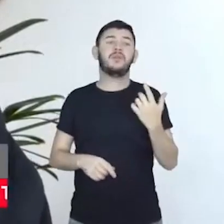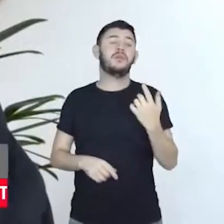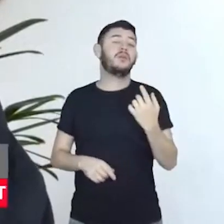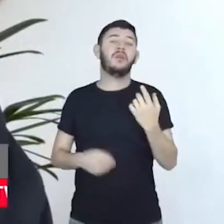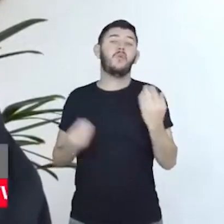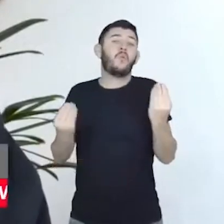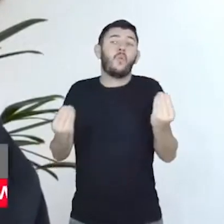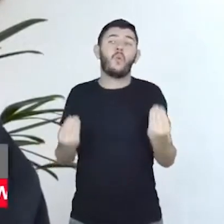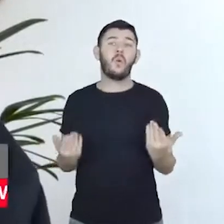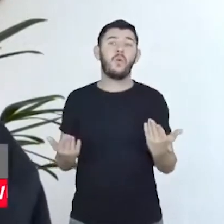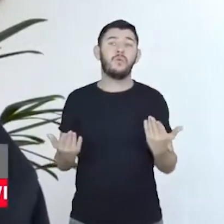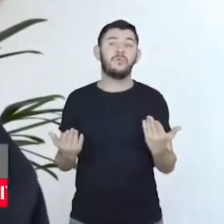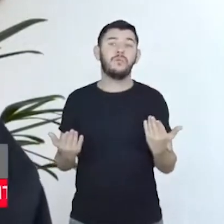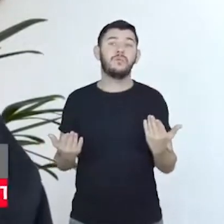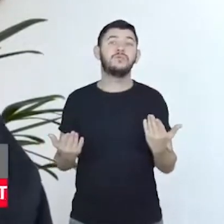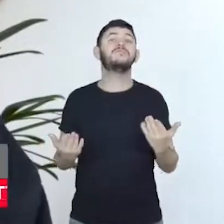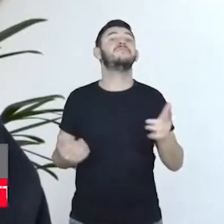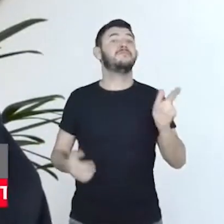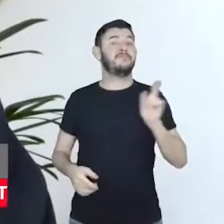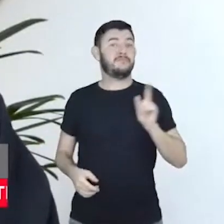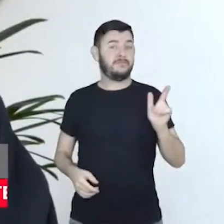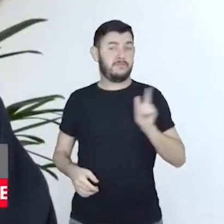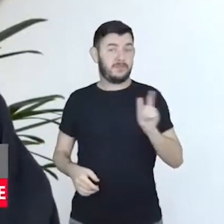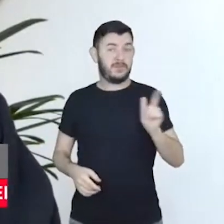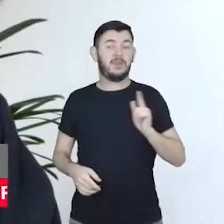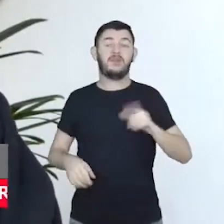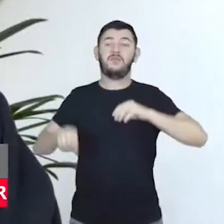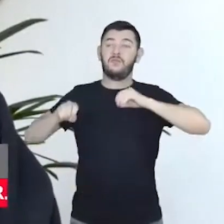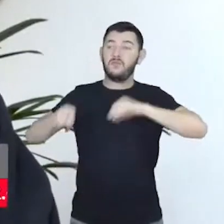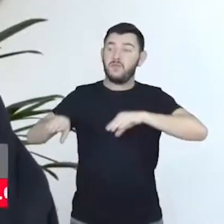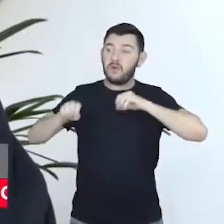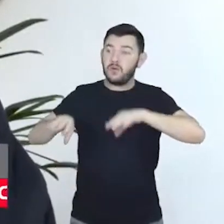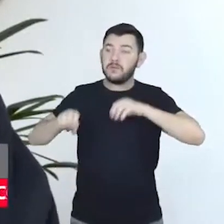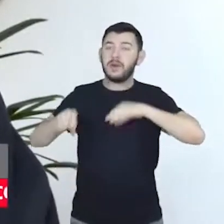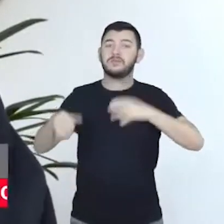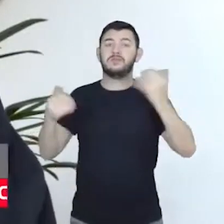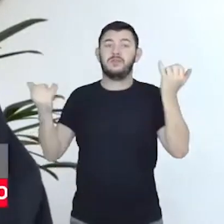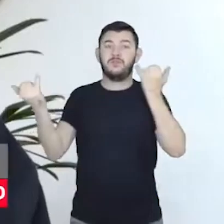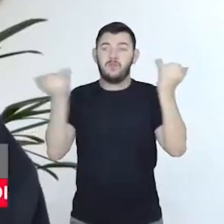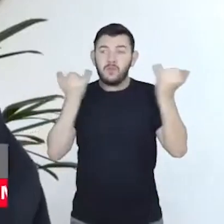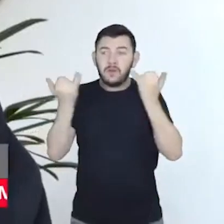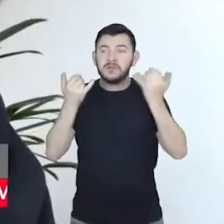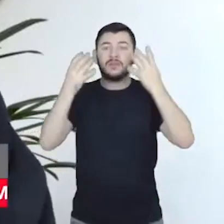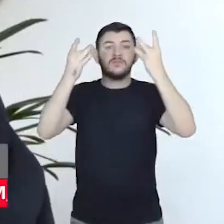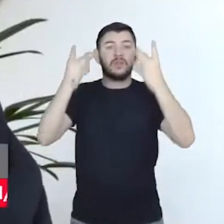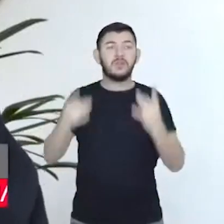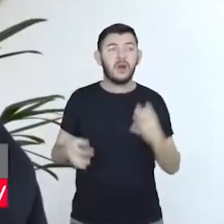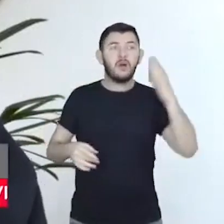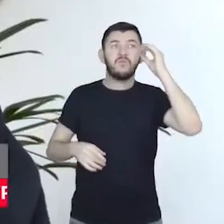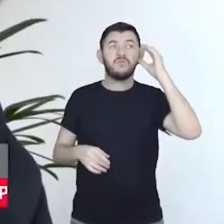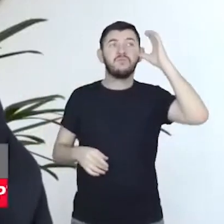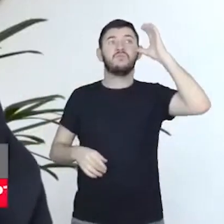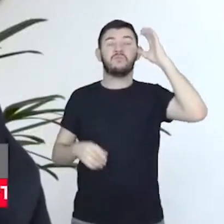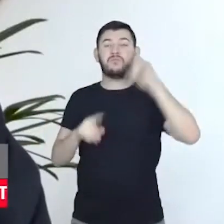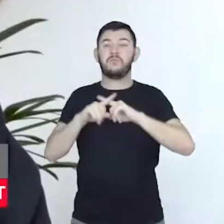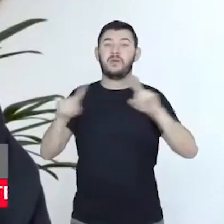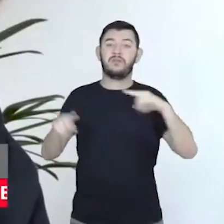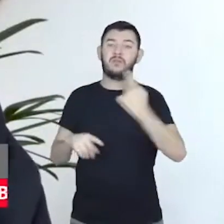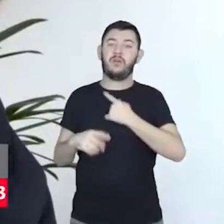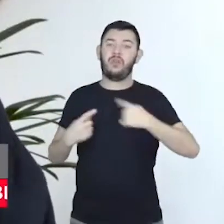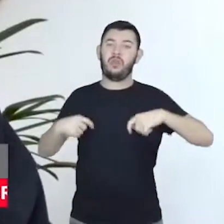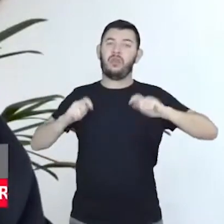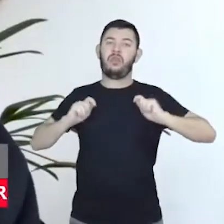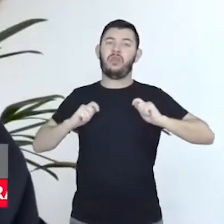isso com muita formação, com muito conhecimento, mas a gente não pode se furtar de enfrentar